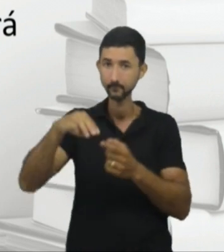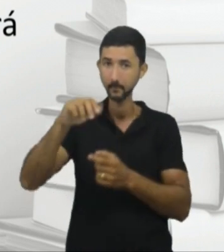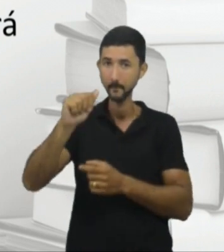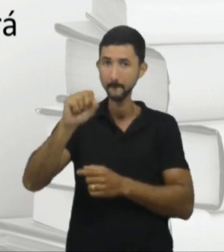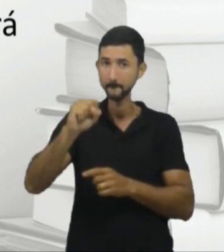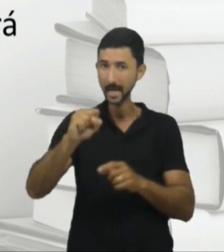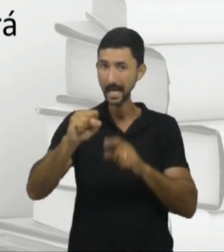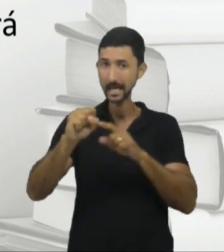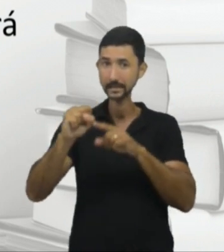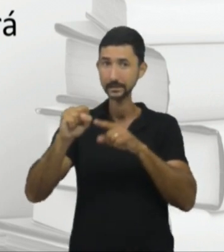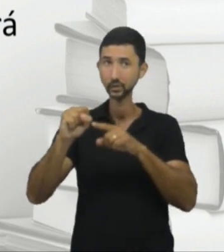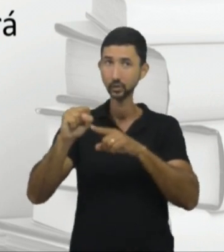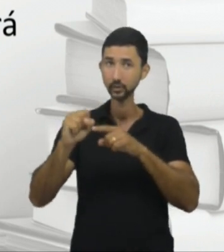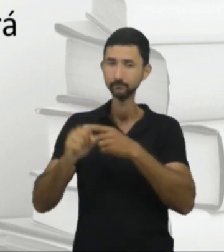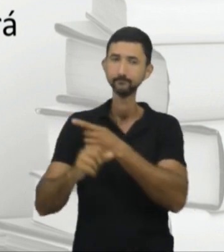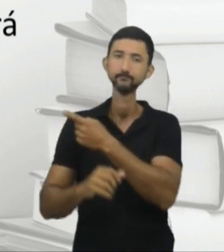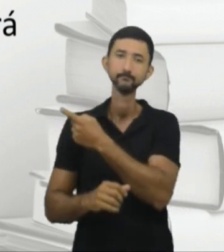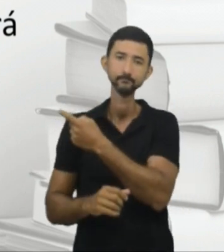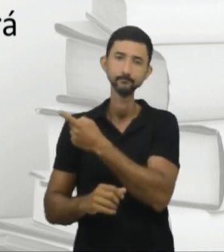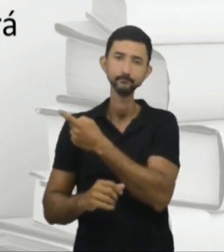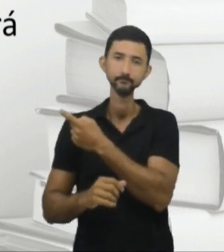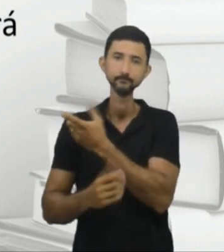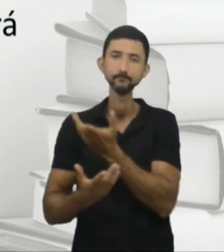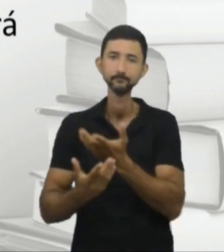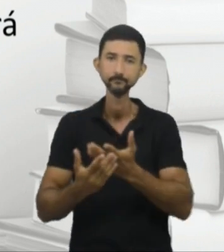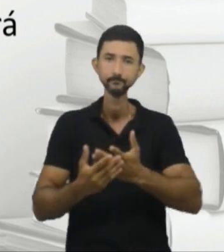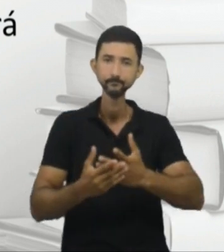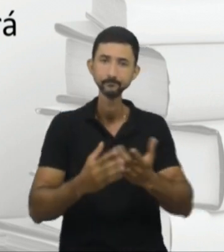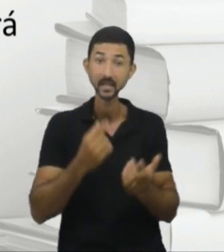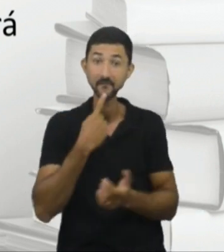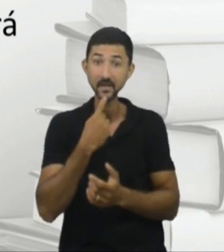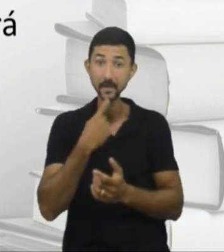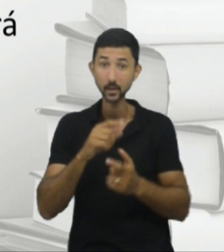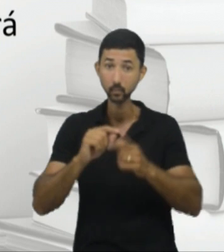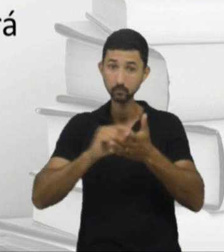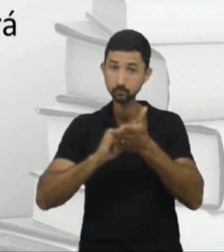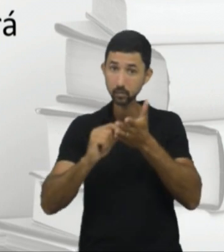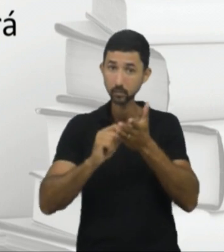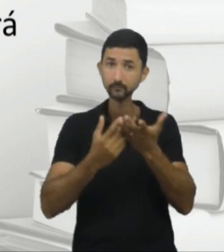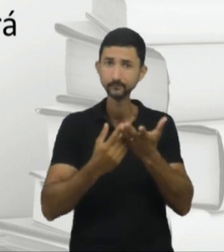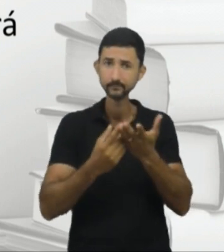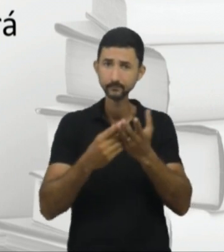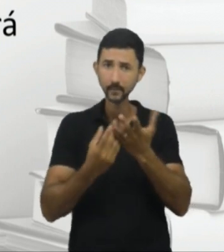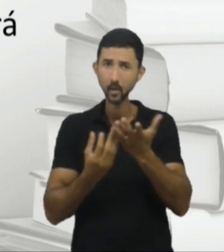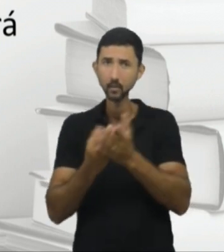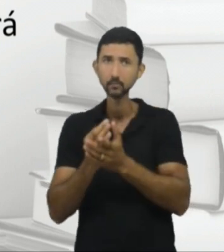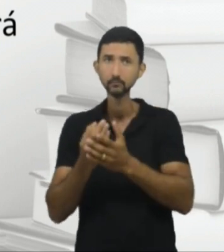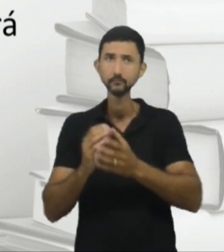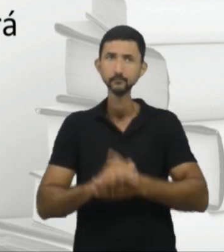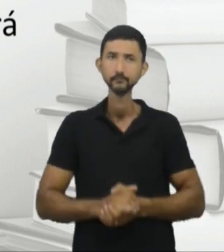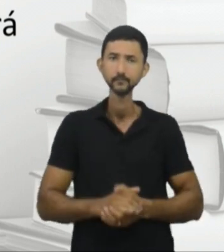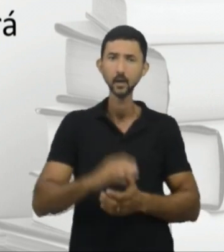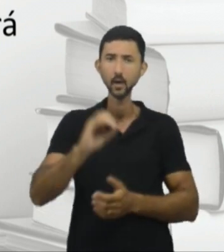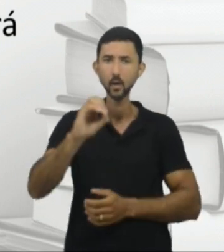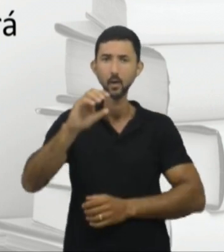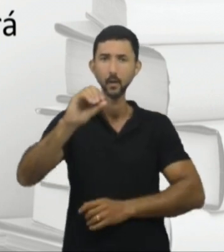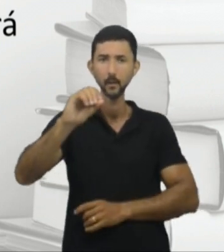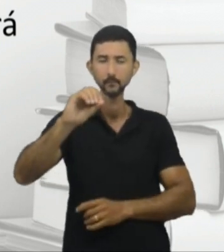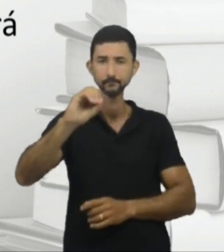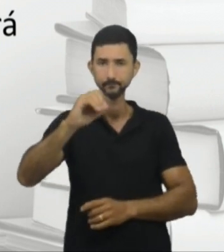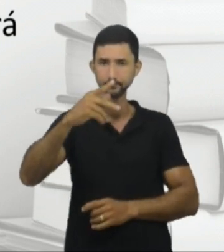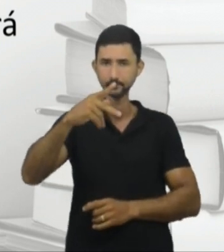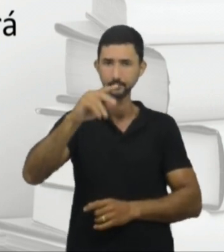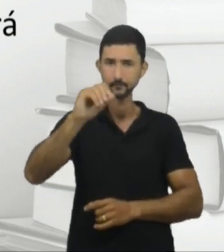aqui, que é o mais, ela constrói aquilo que nós chamamos de oposição. Vai anotando aí no